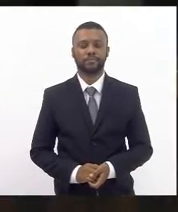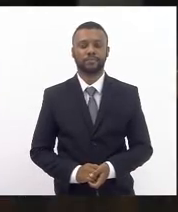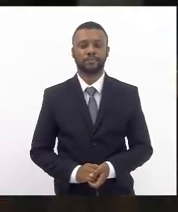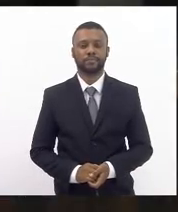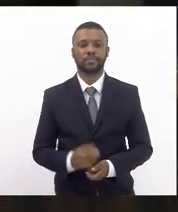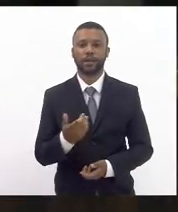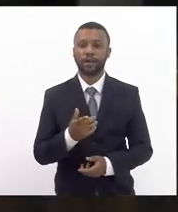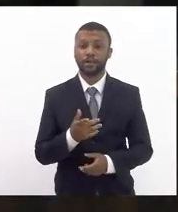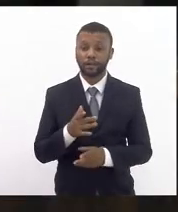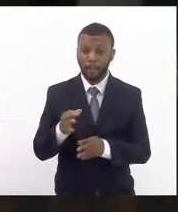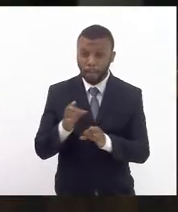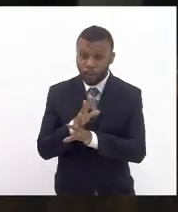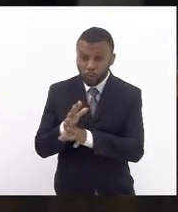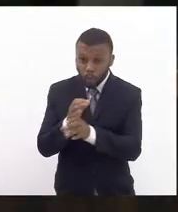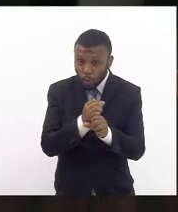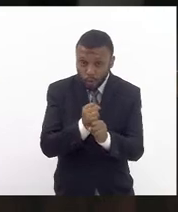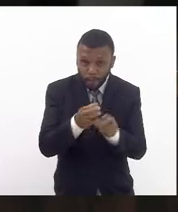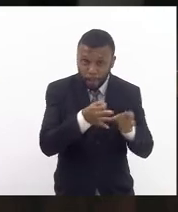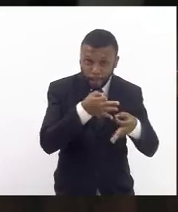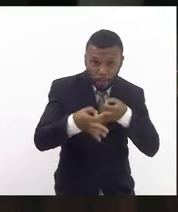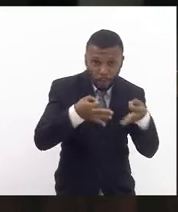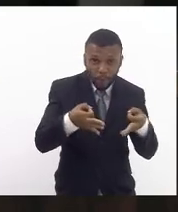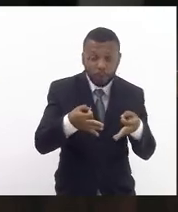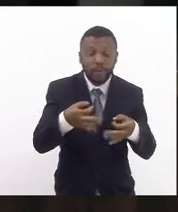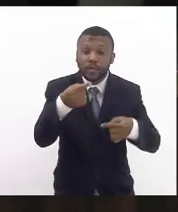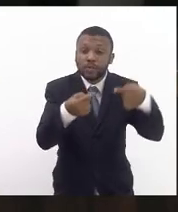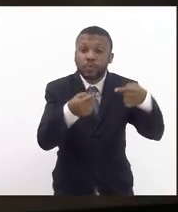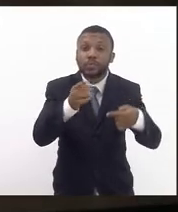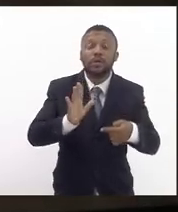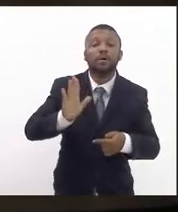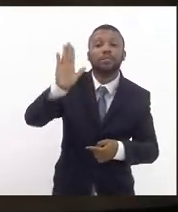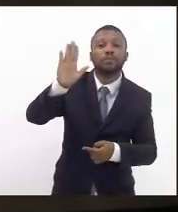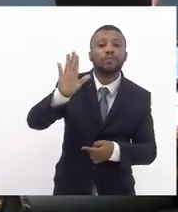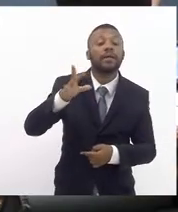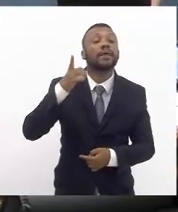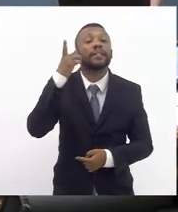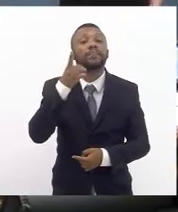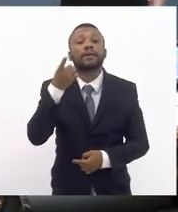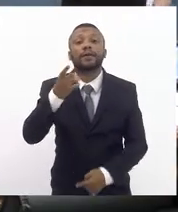Com os pareceres emitidos em discussão, para discutir, deputado Carlos Mink. Vou lá.